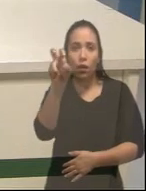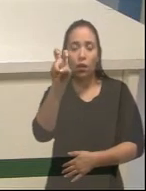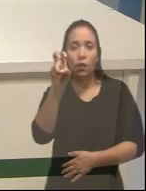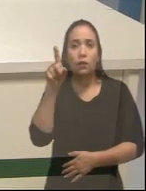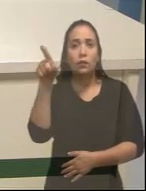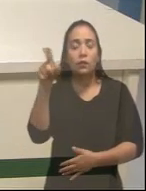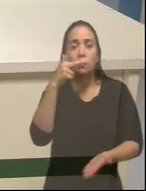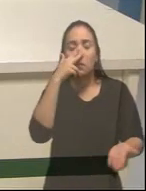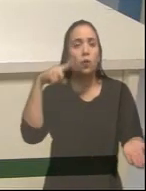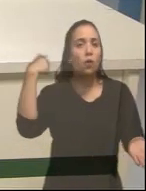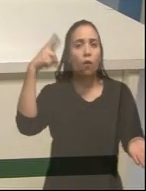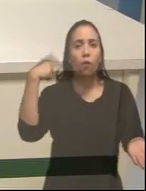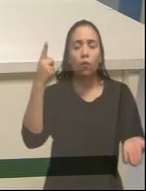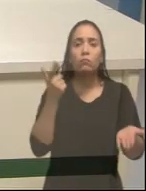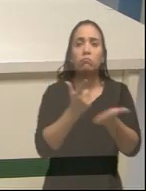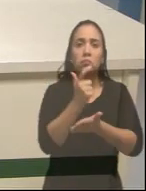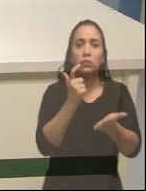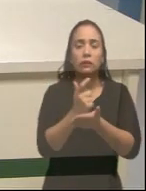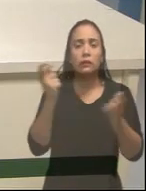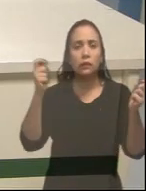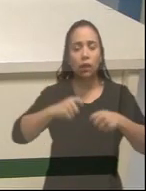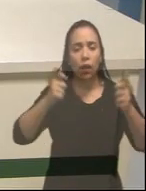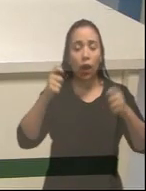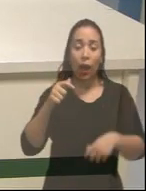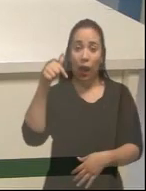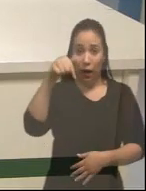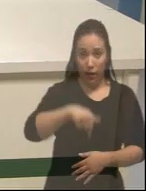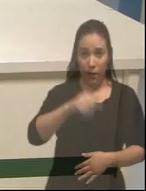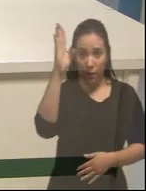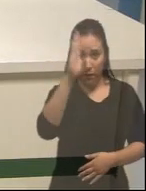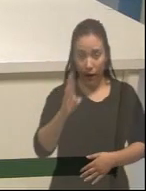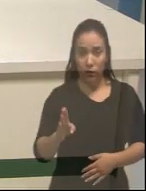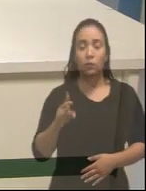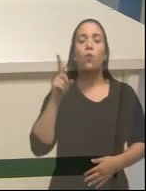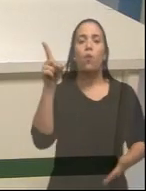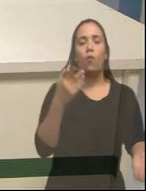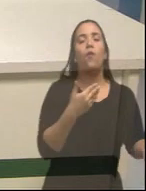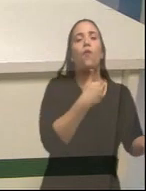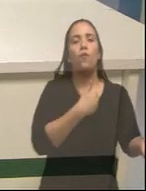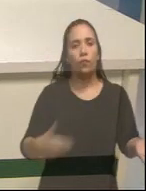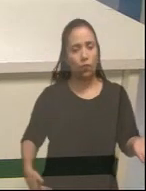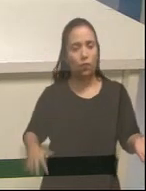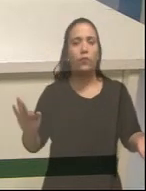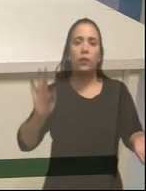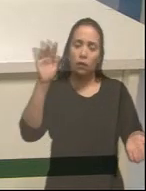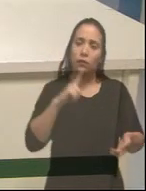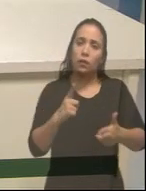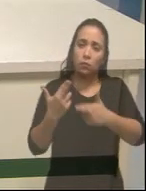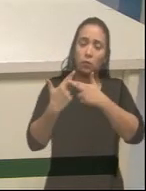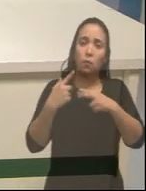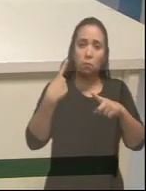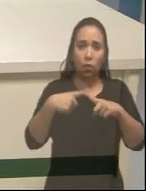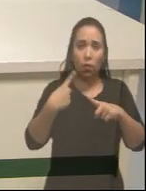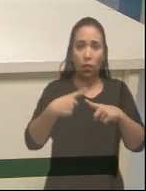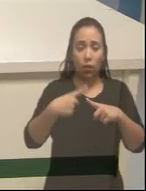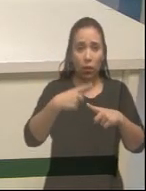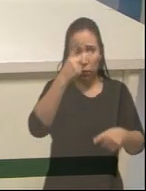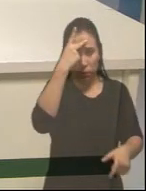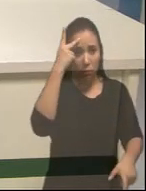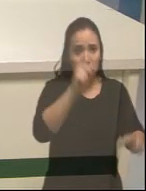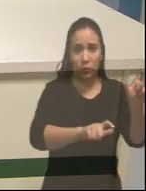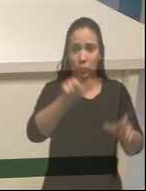Brasil, responsabilizar o governo federal... Não é um caso isolado, né? No Brasil, responsabilizar o governo federal que o cidadão brasileiro está desarmado, o